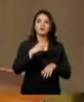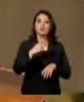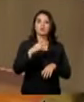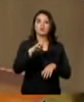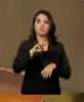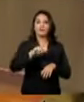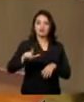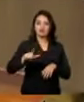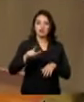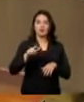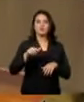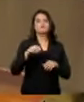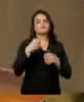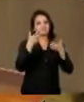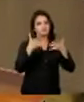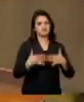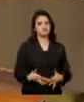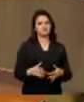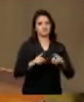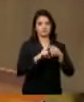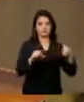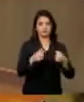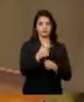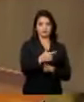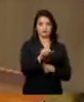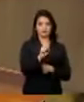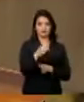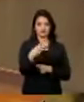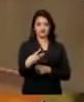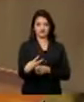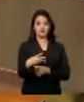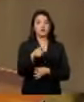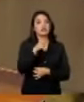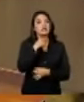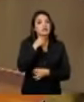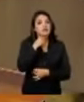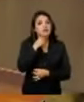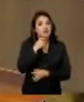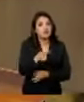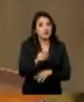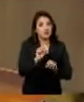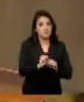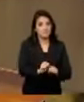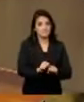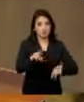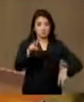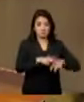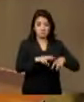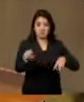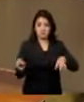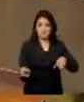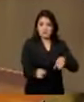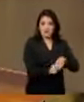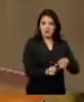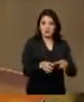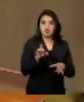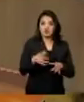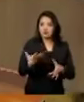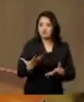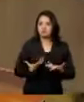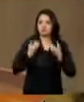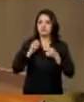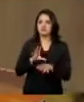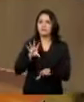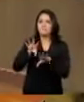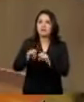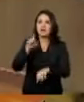dispositivo. Artigo 283. Ninguém poderá ser preso, senão em flagrante delito